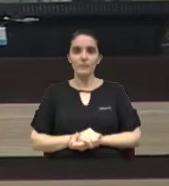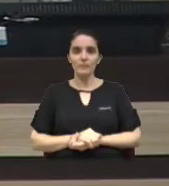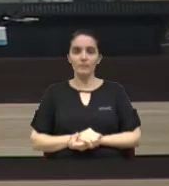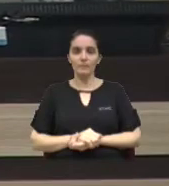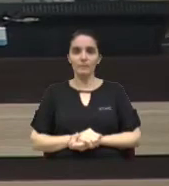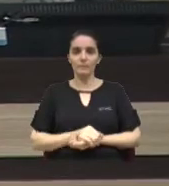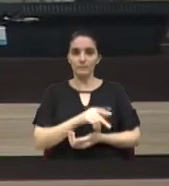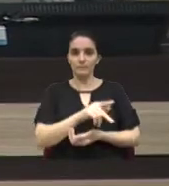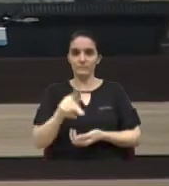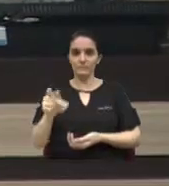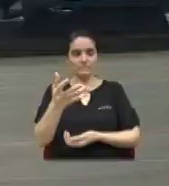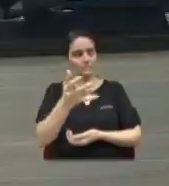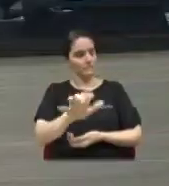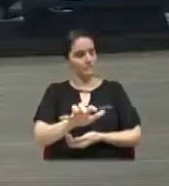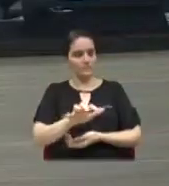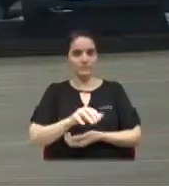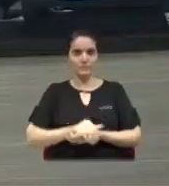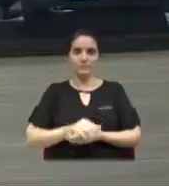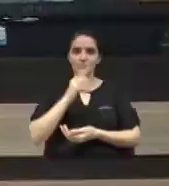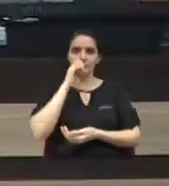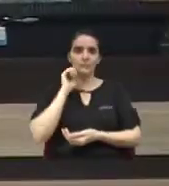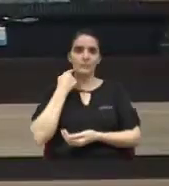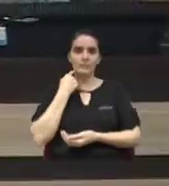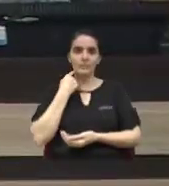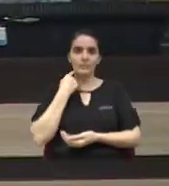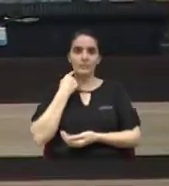Senhor presidente, dispensa. Newton Santos.